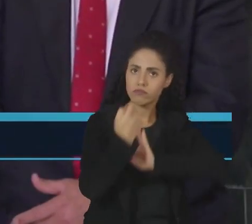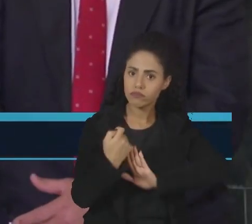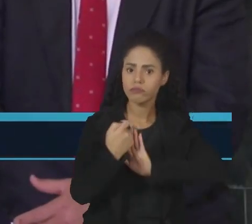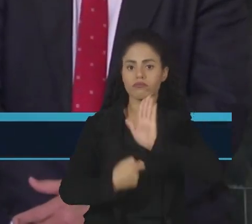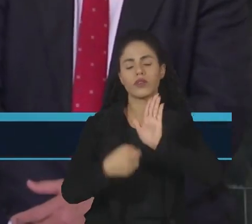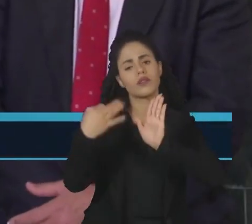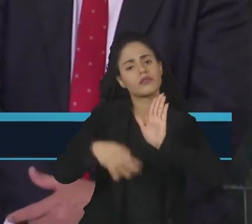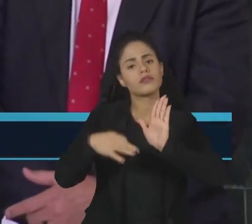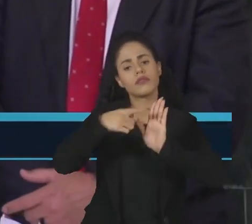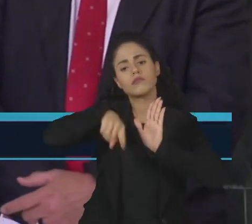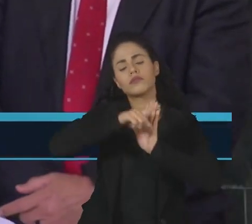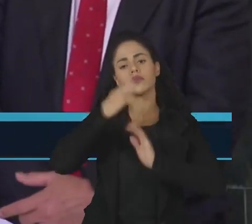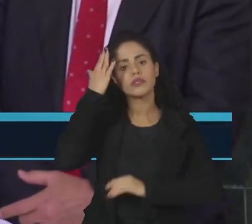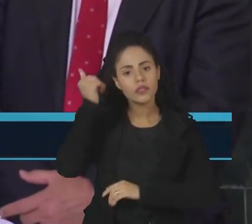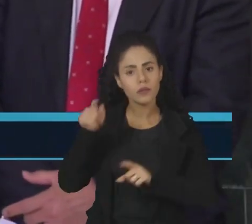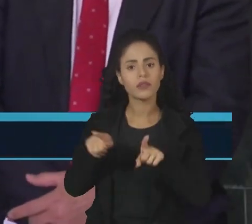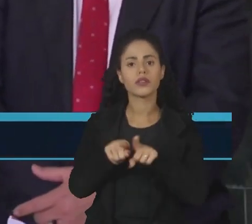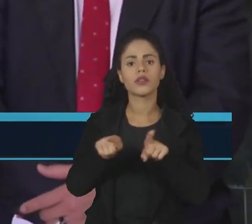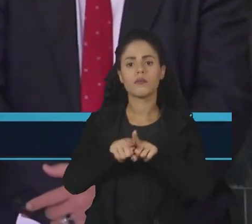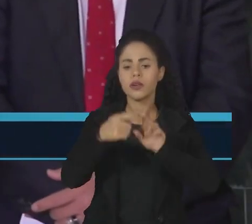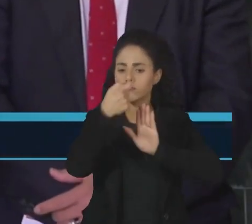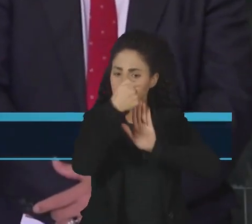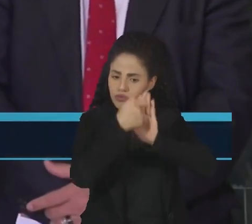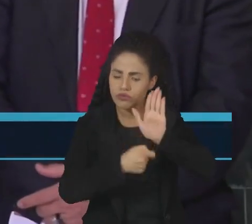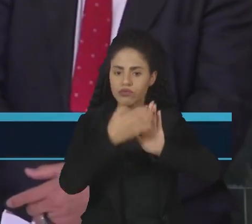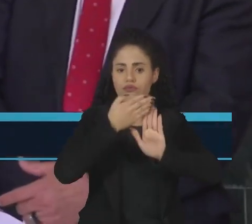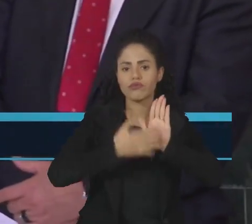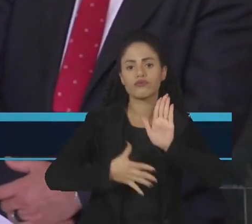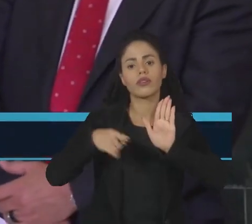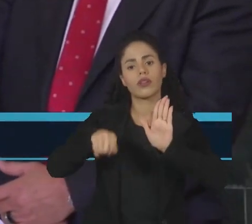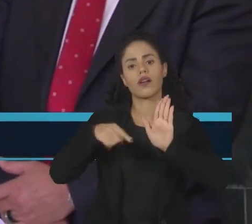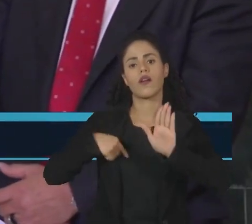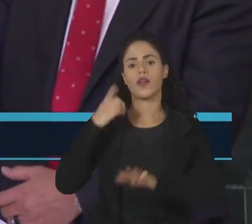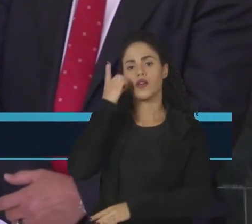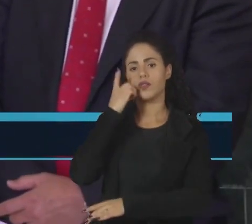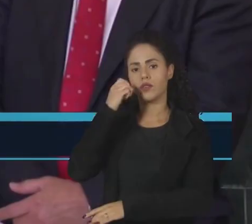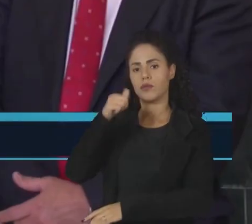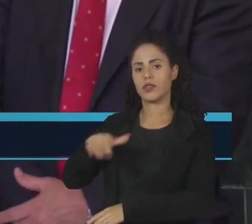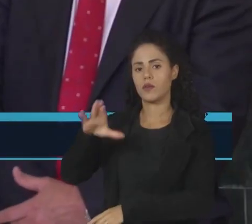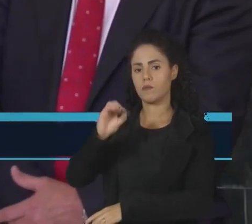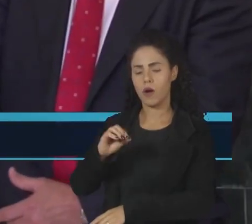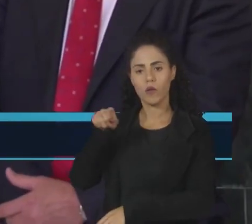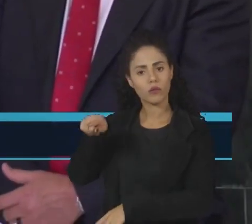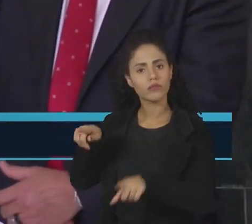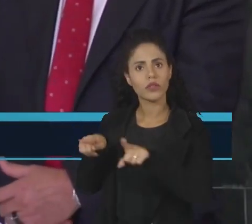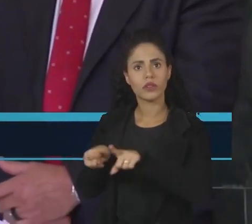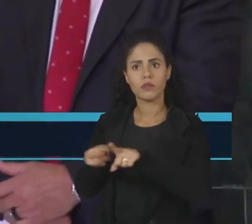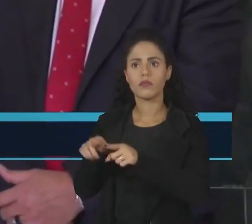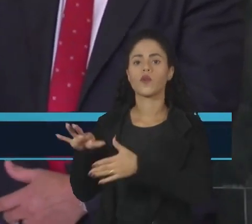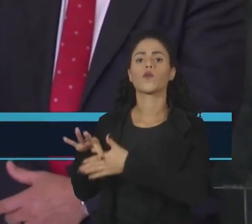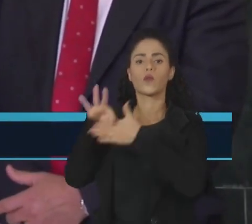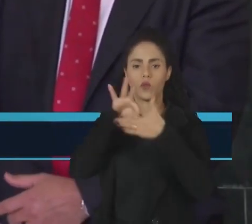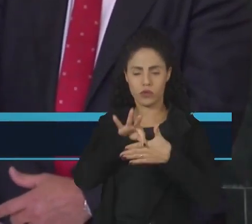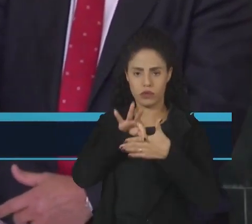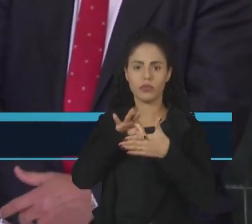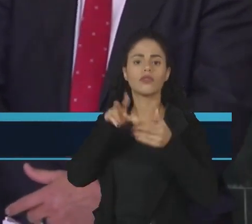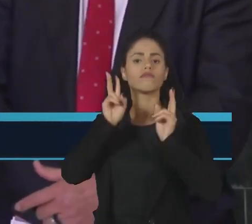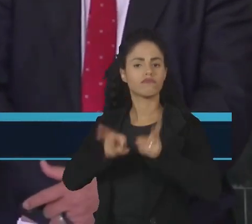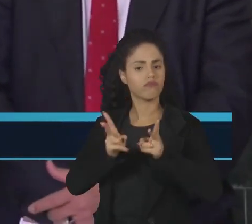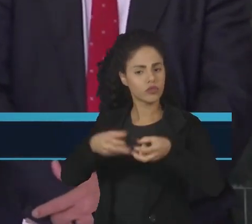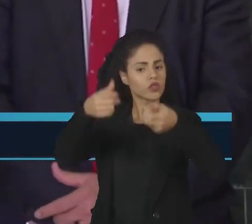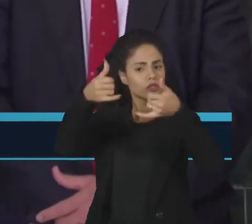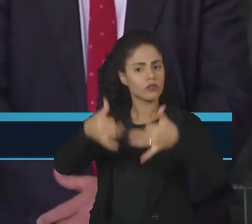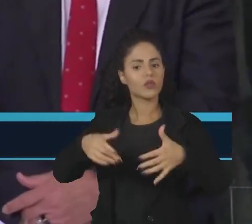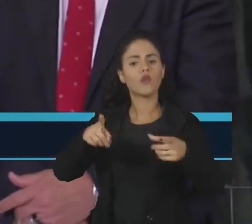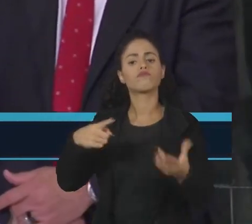puxa a relatoria desse debate é o deputado Mauro Benevides. Aqui o líder Guimarães reforçando que já tem acordo entre